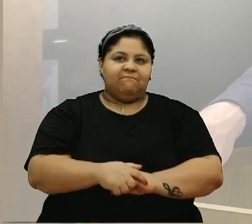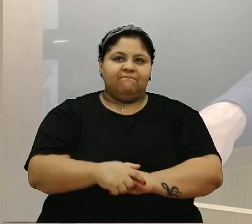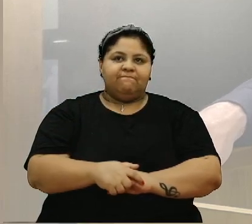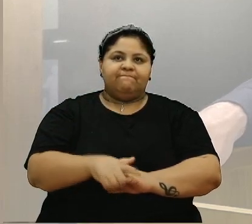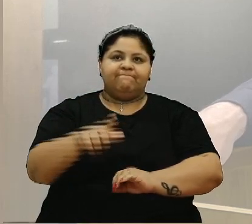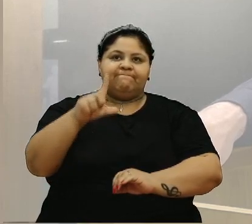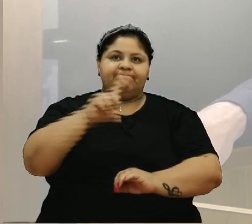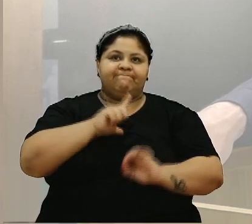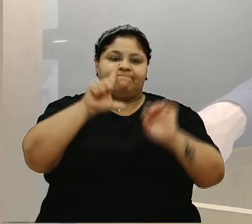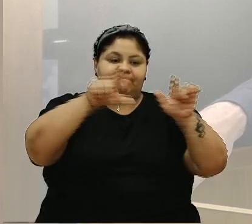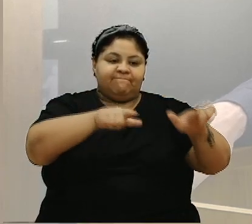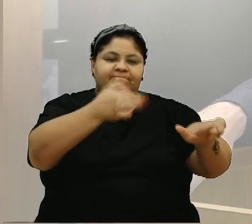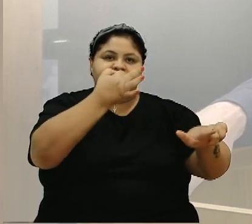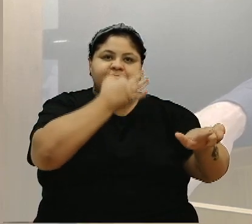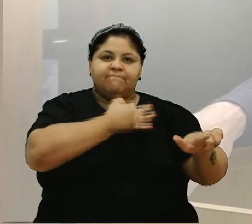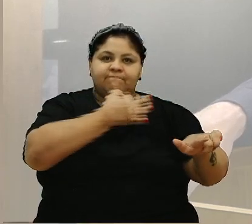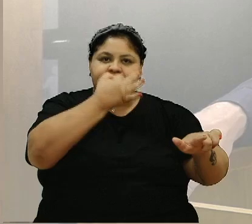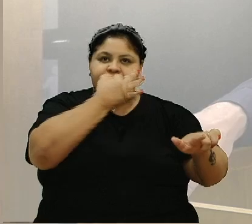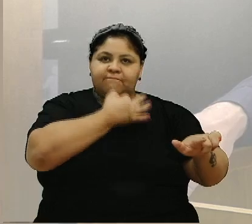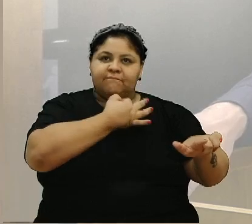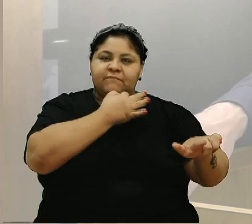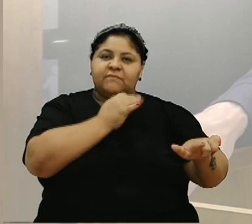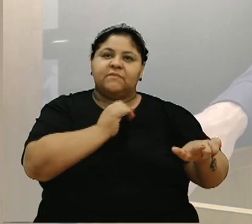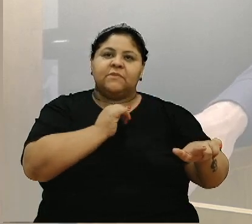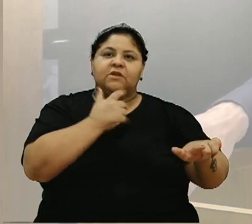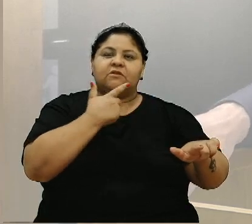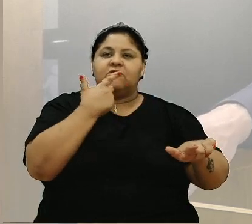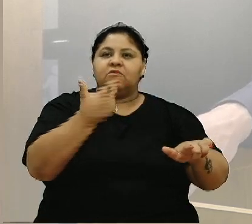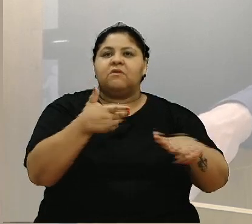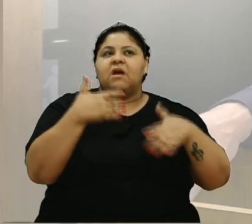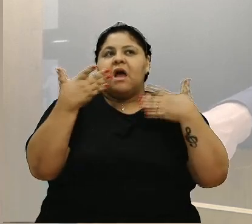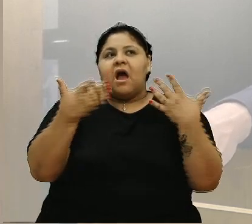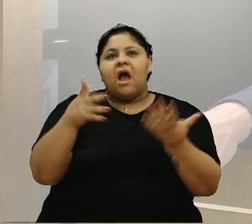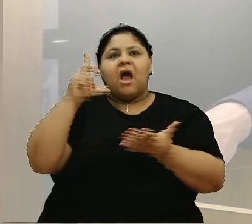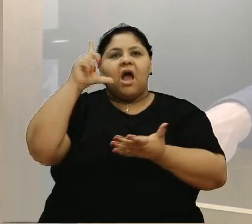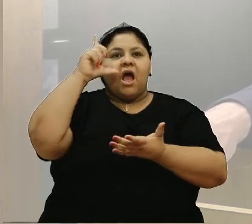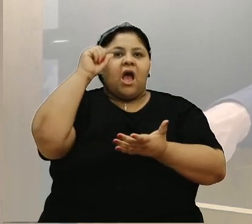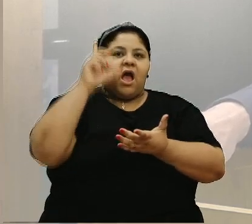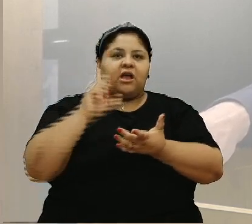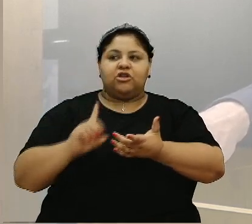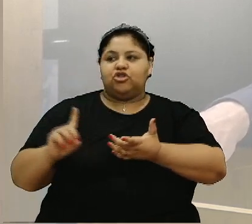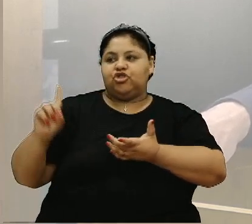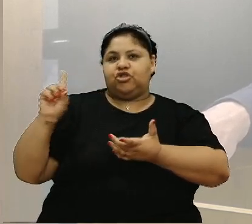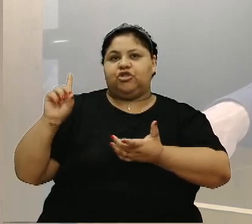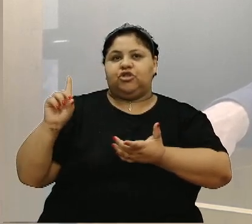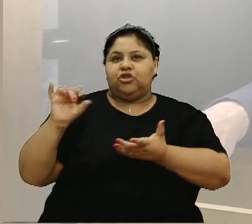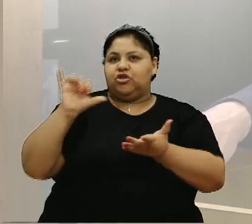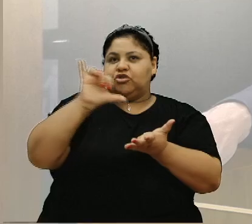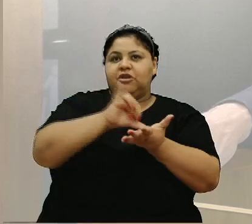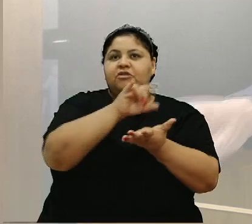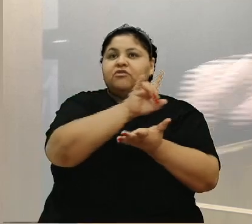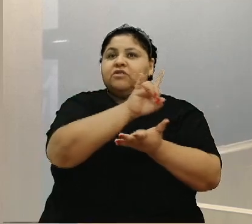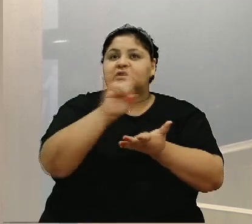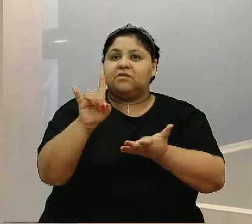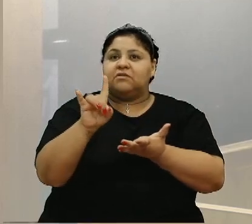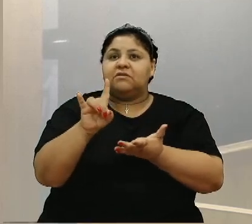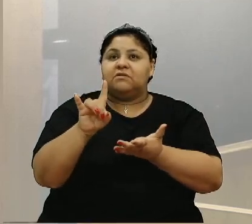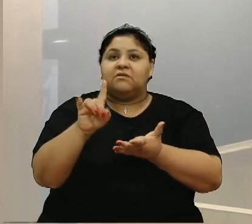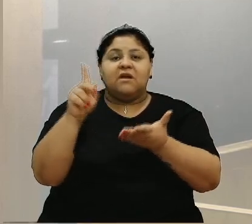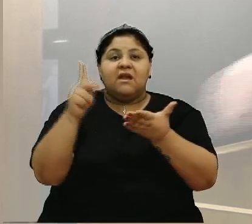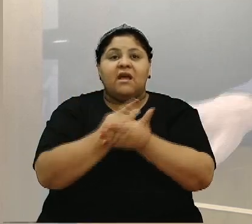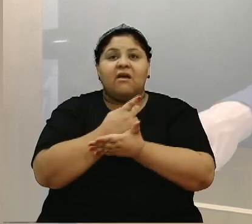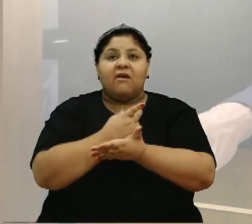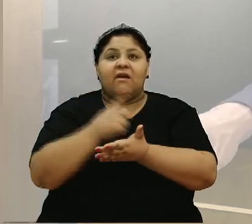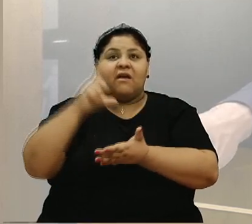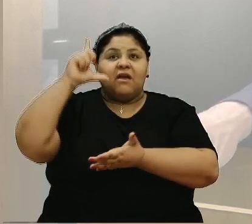Teve lugares em Caxias que diziam, o Schalco é de direita, o Schalco é do centro. Não, estão enganados.